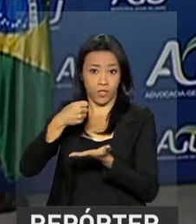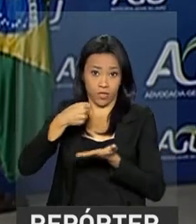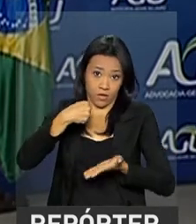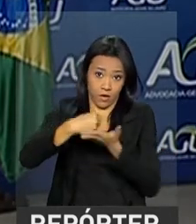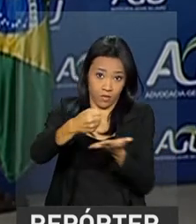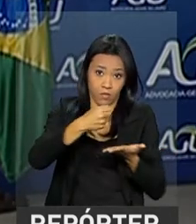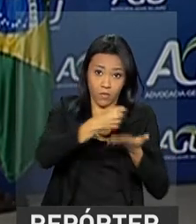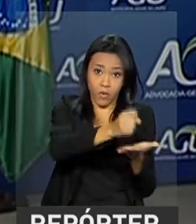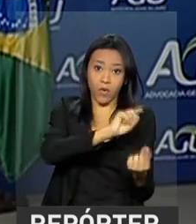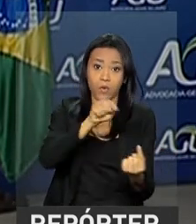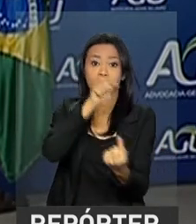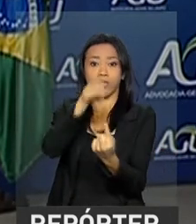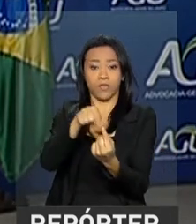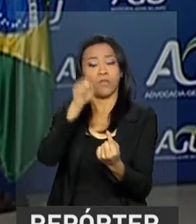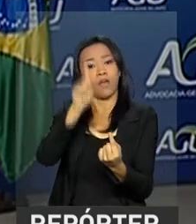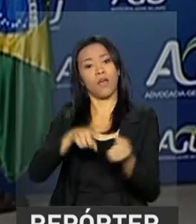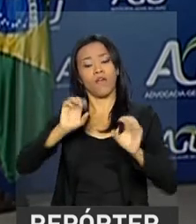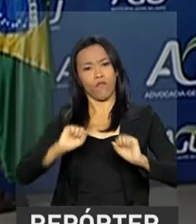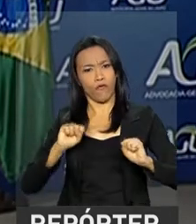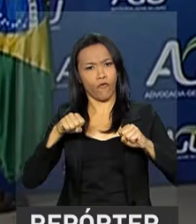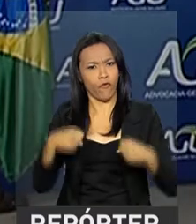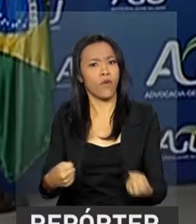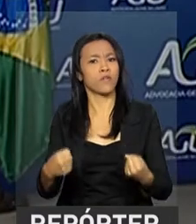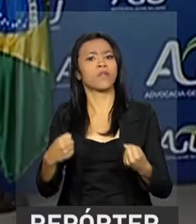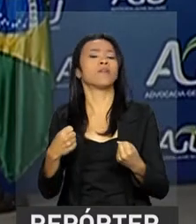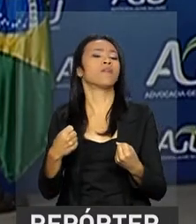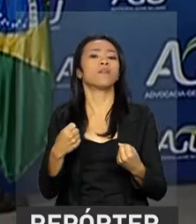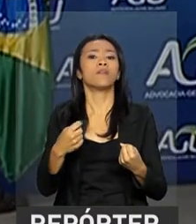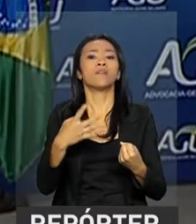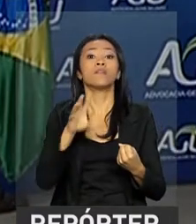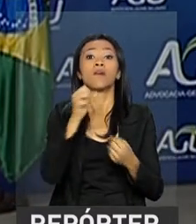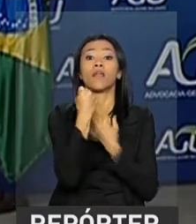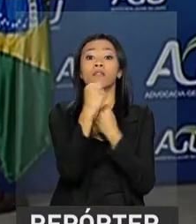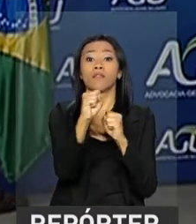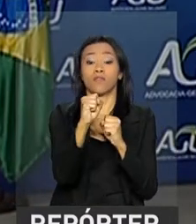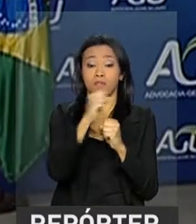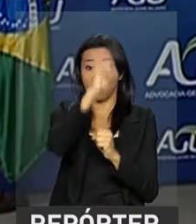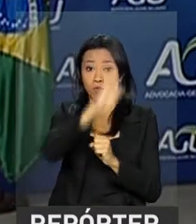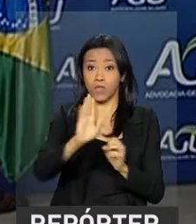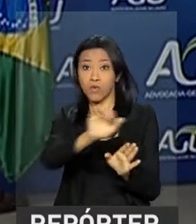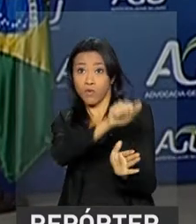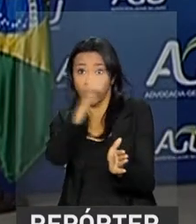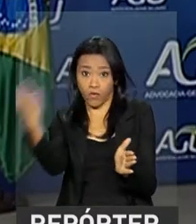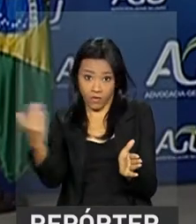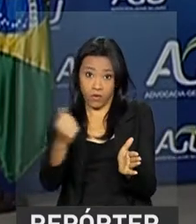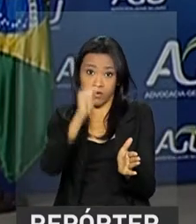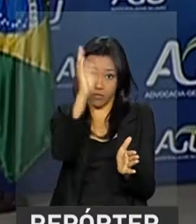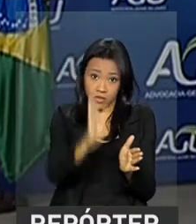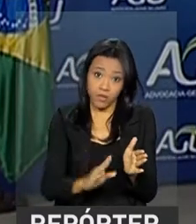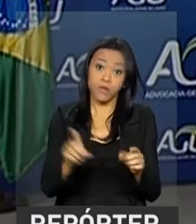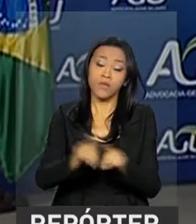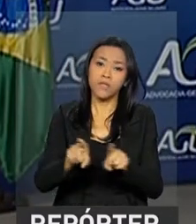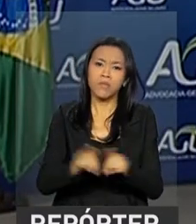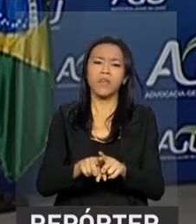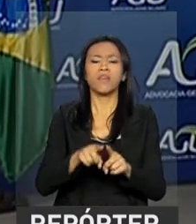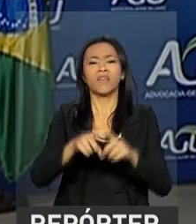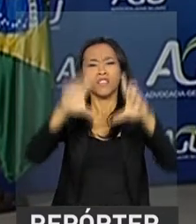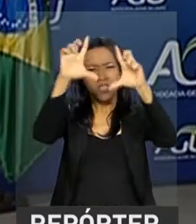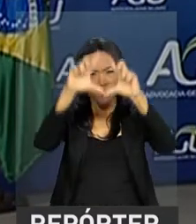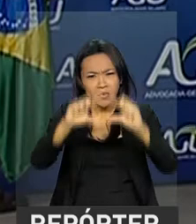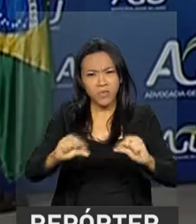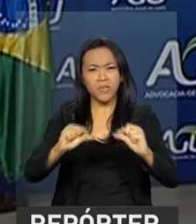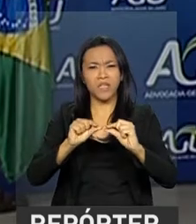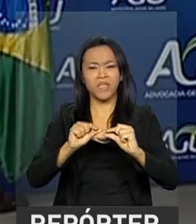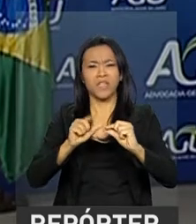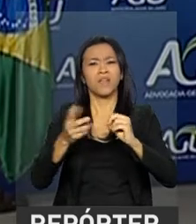têm como objetivo fortalecer a defesa do Brasil no exterior e também diminuir conflitos judiciais entre a União e os